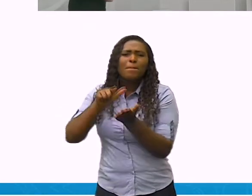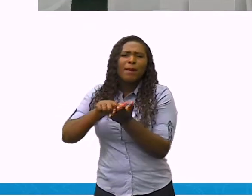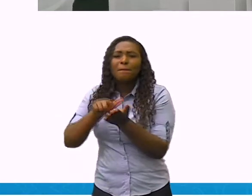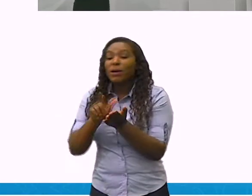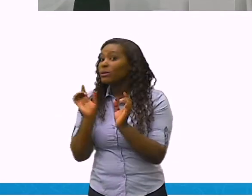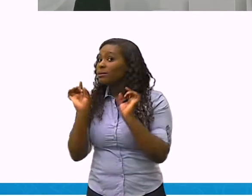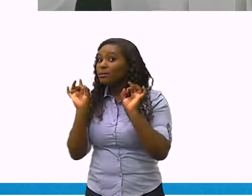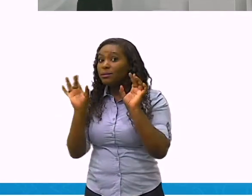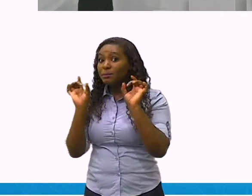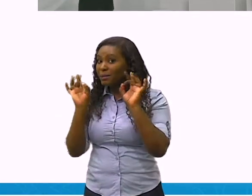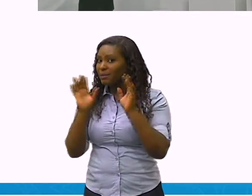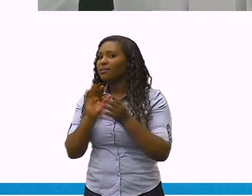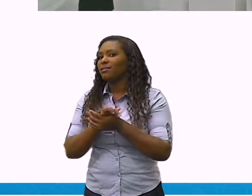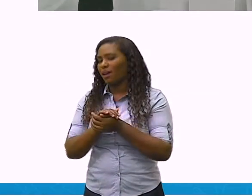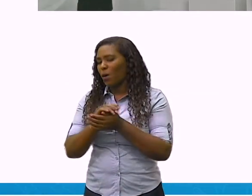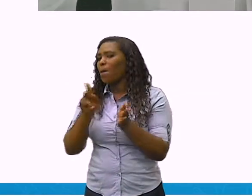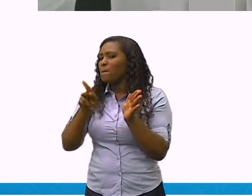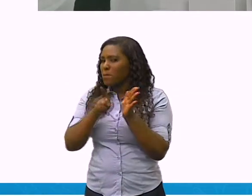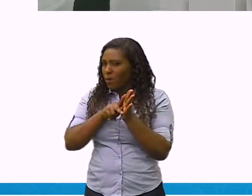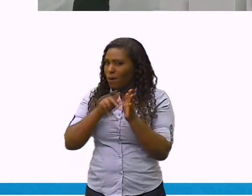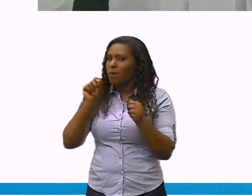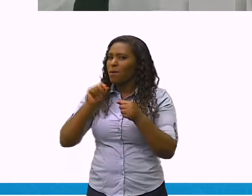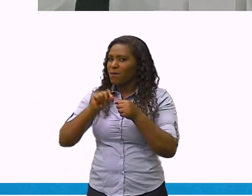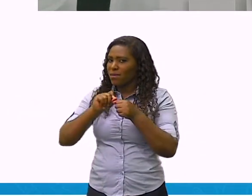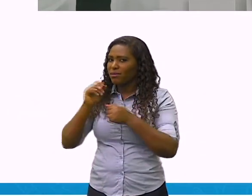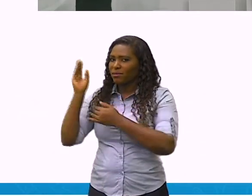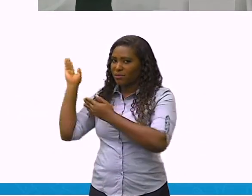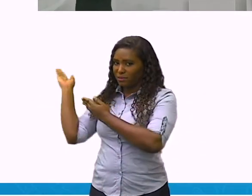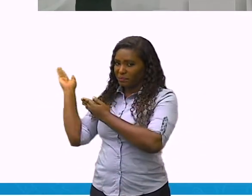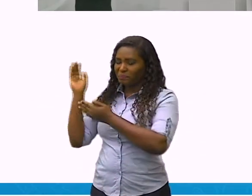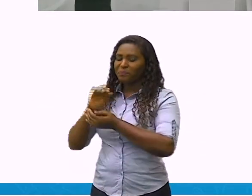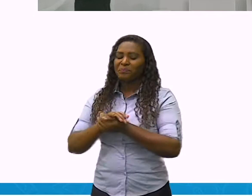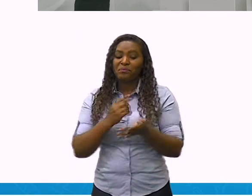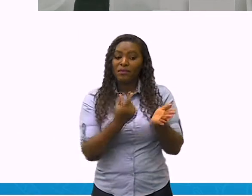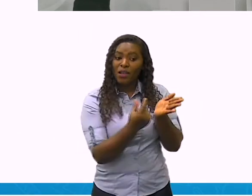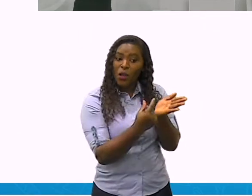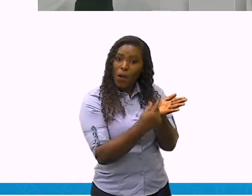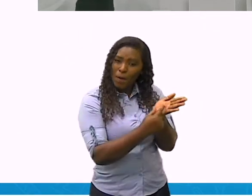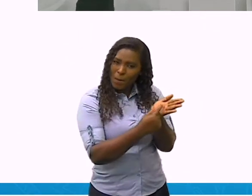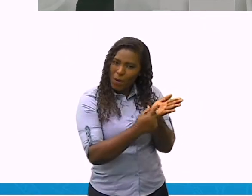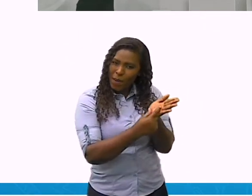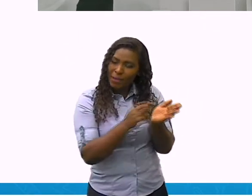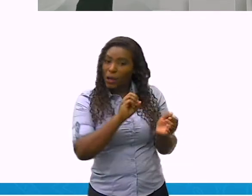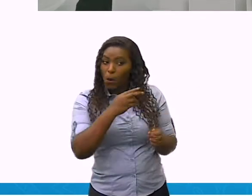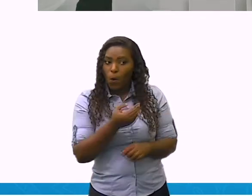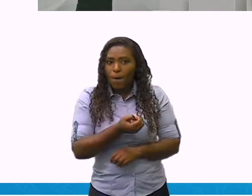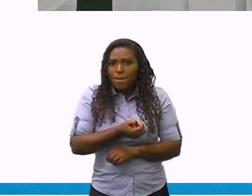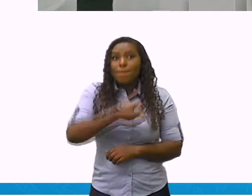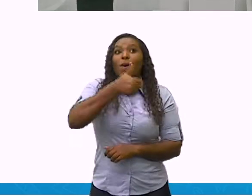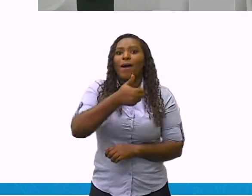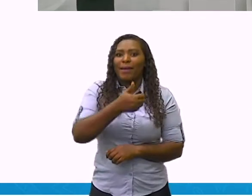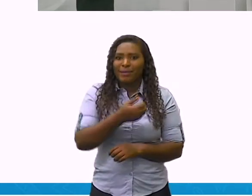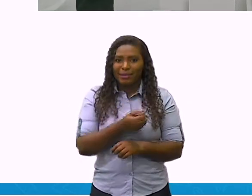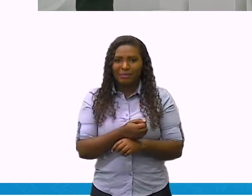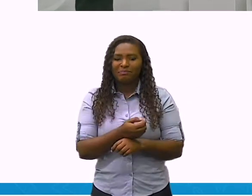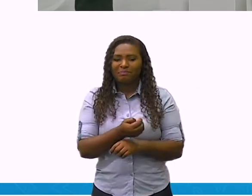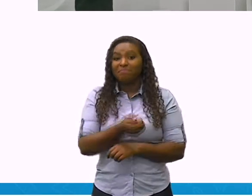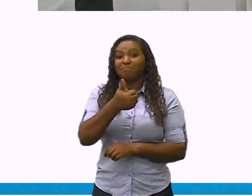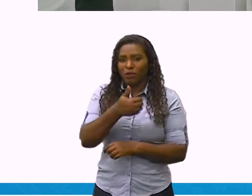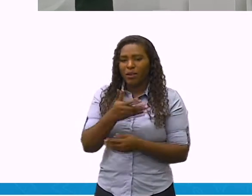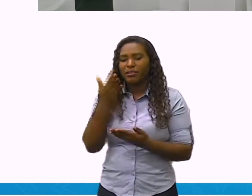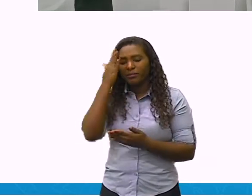Nós vimos algumas dessas cédulas e moedas na nossa aula, então vamos juntos resolver algumas questões para